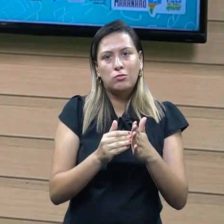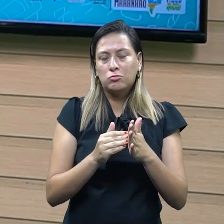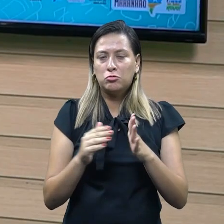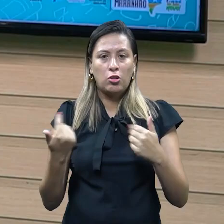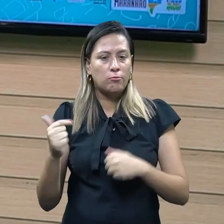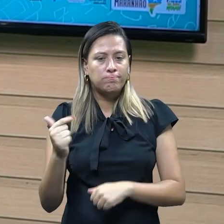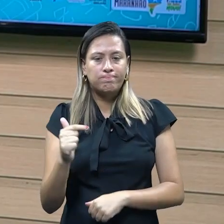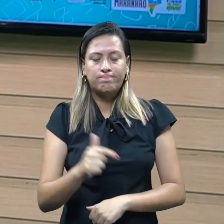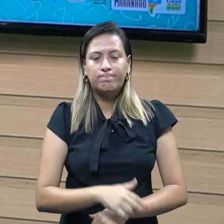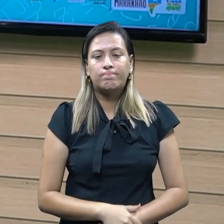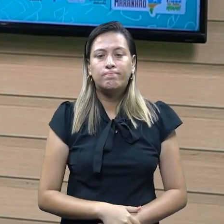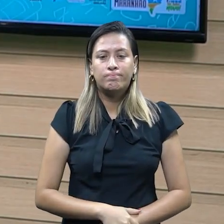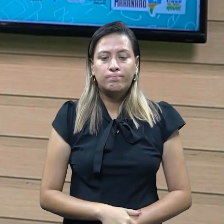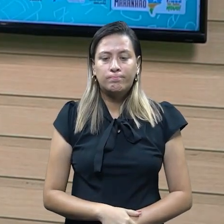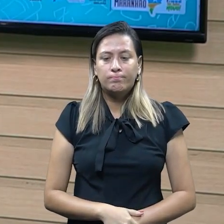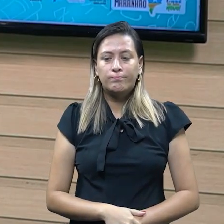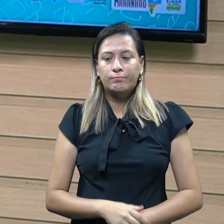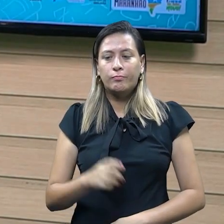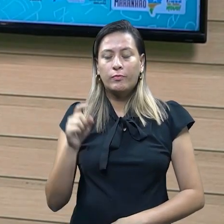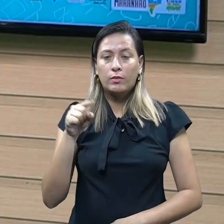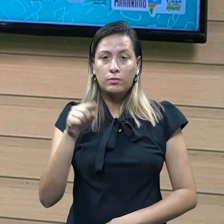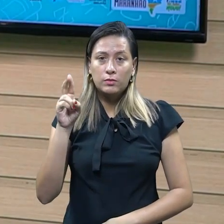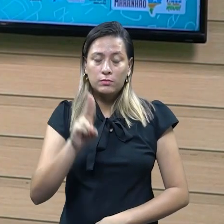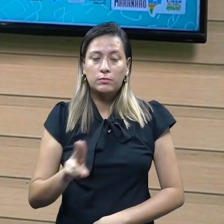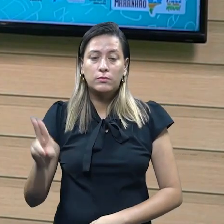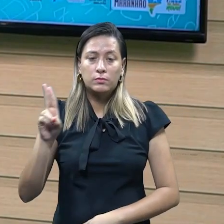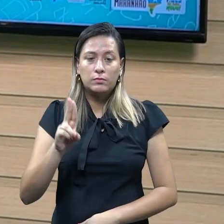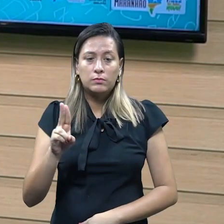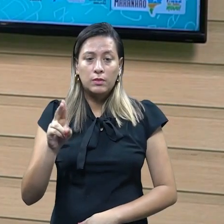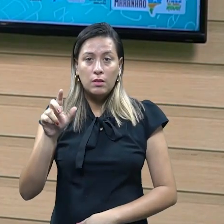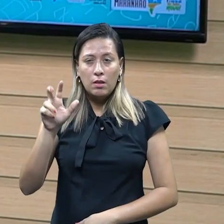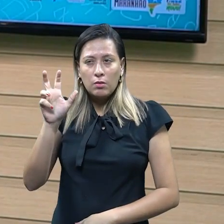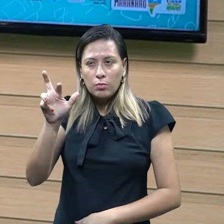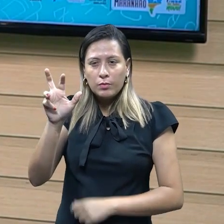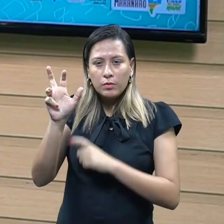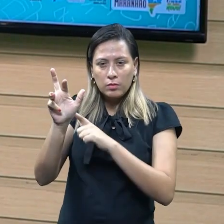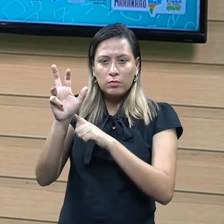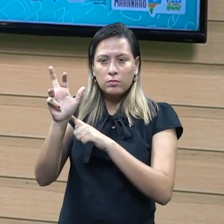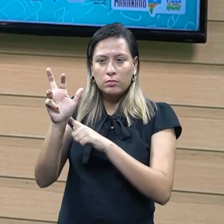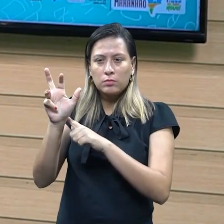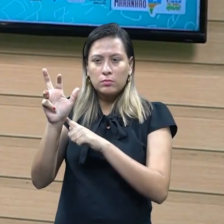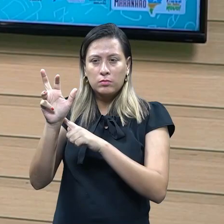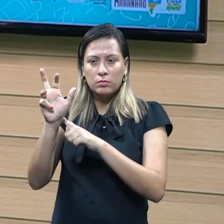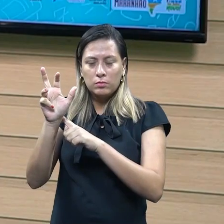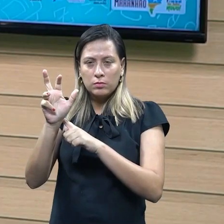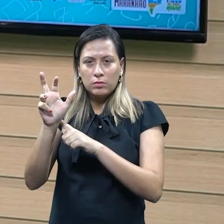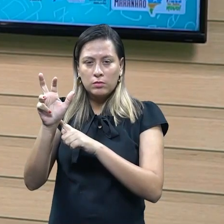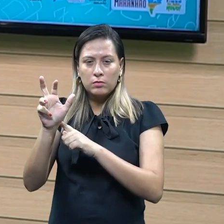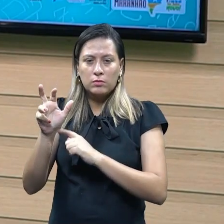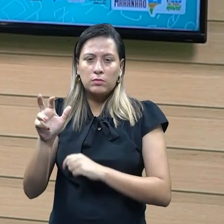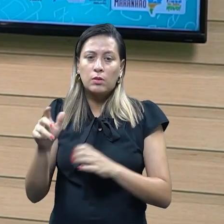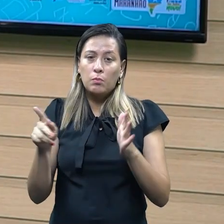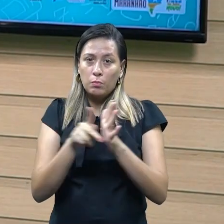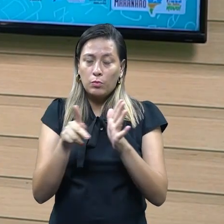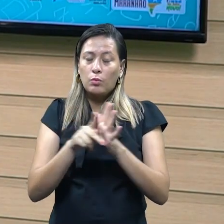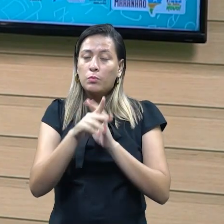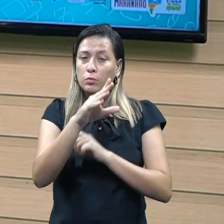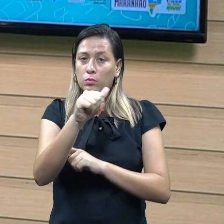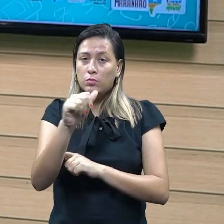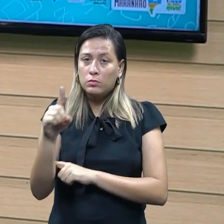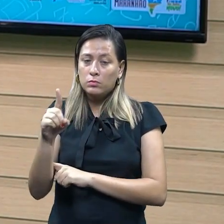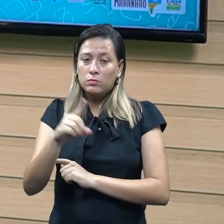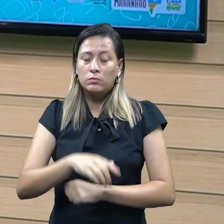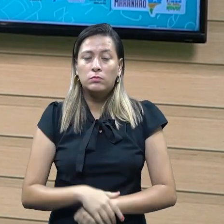Zoom Extents ou extensões é onde você vai acionar lá no ícone da área de trabalho